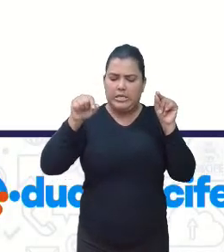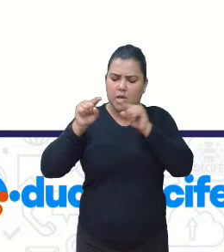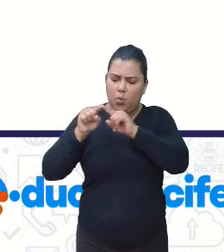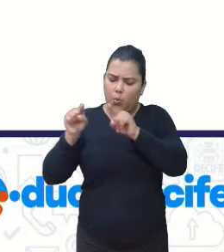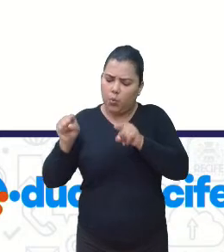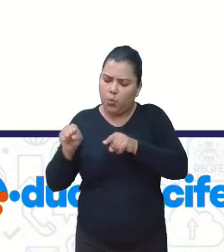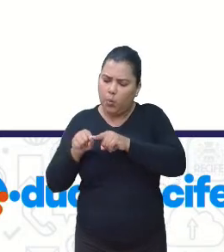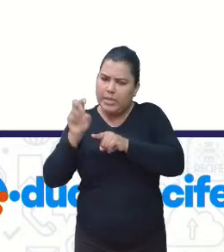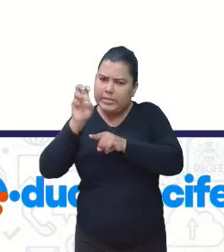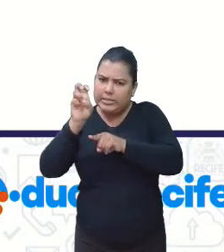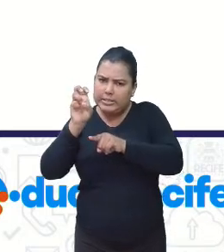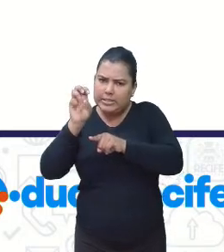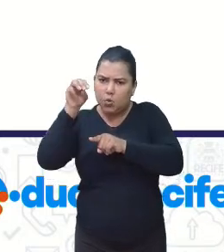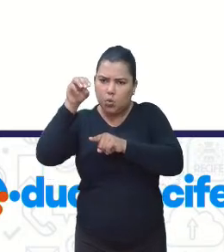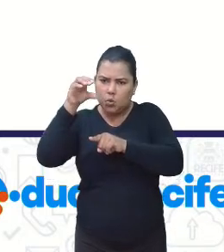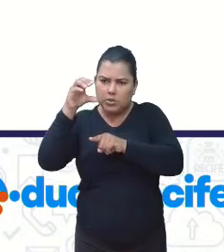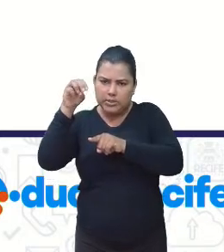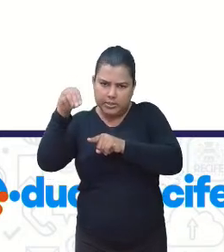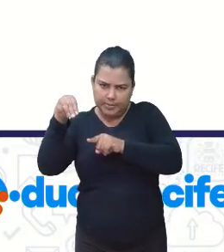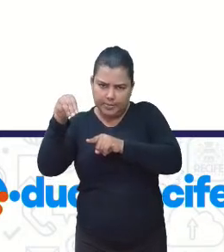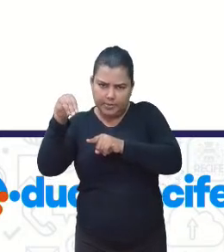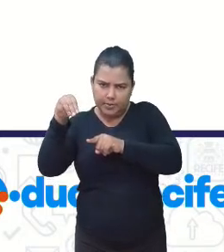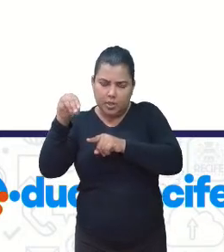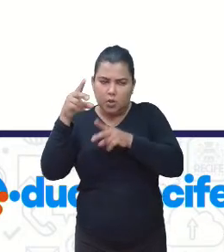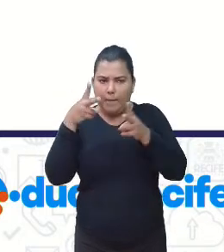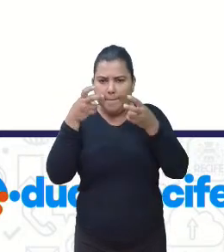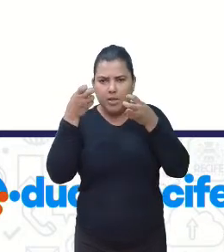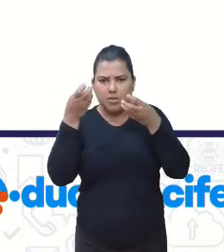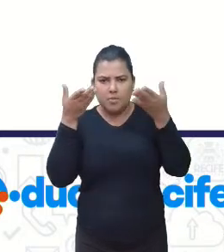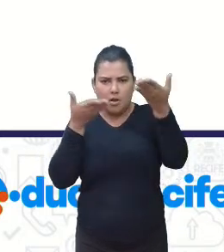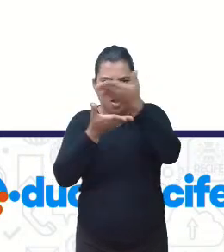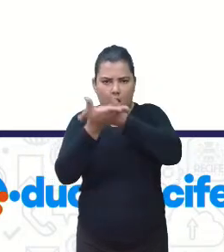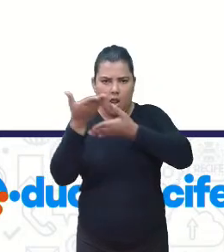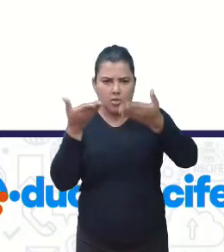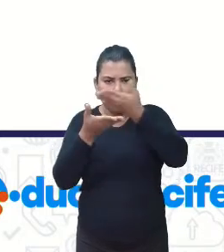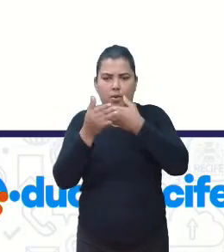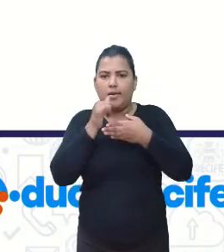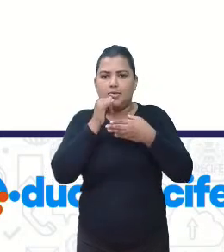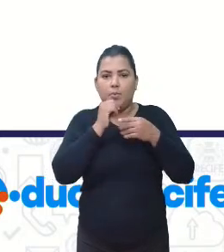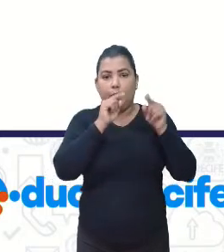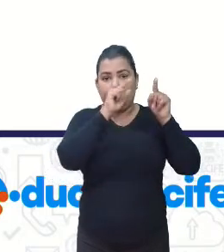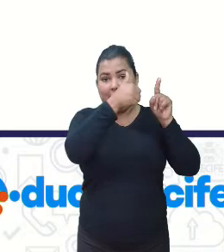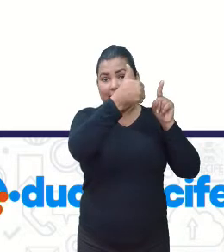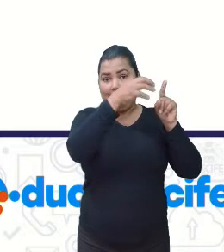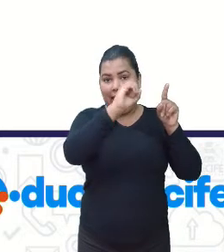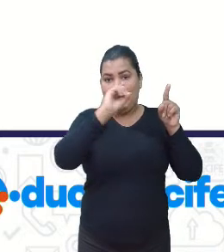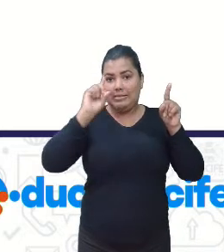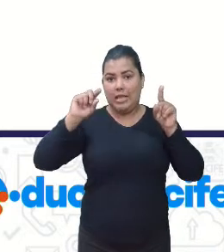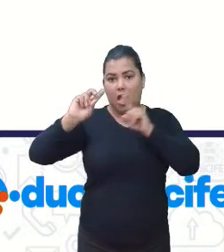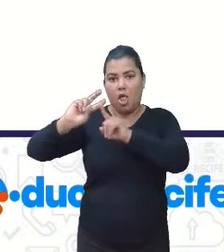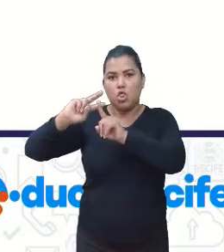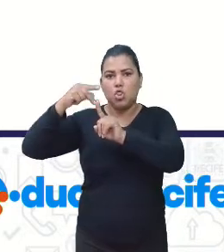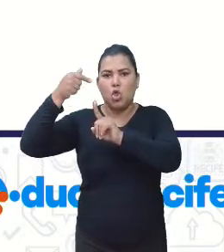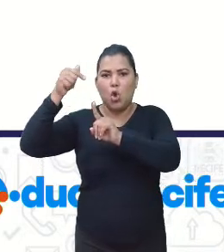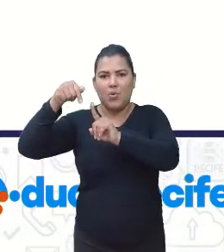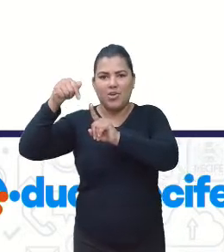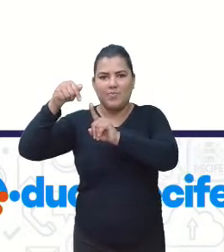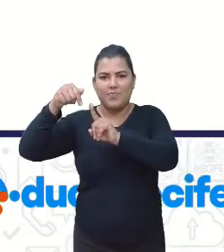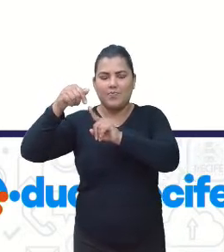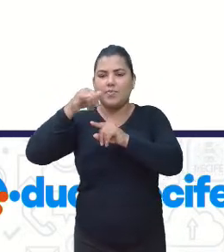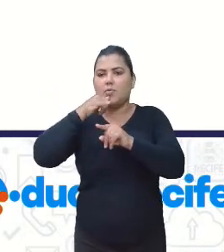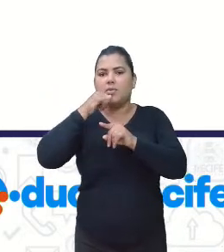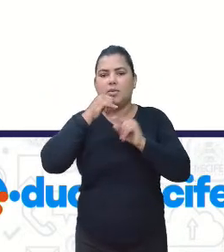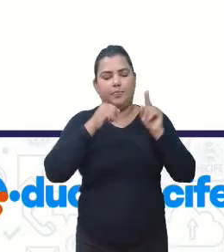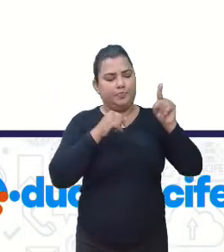tem largura de 5 centímetros, eu observo a relação dobro metade. Se a altura do retângulo maior é